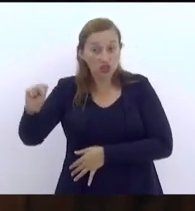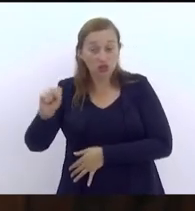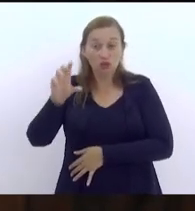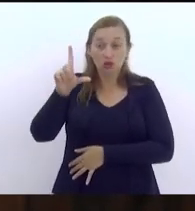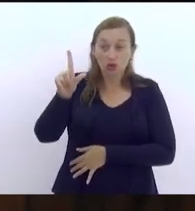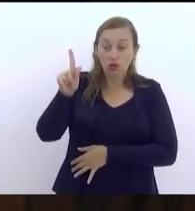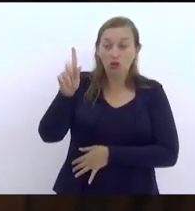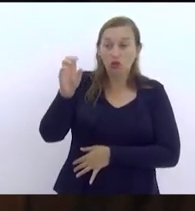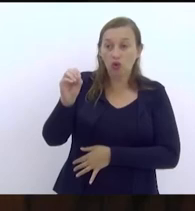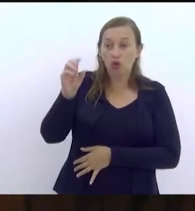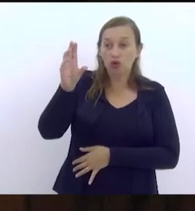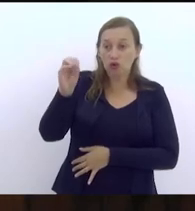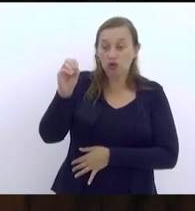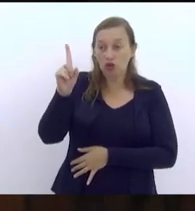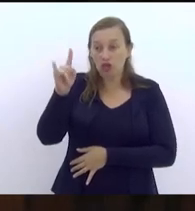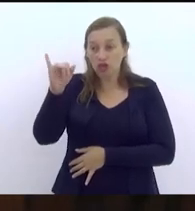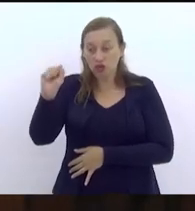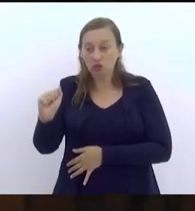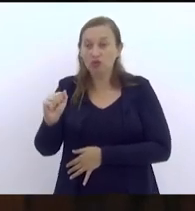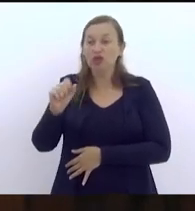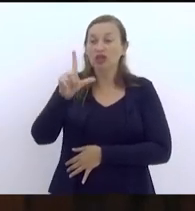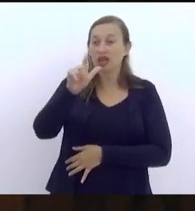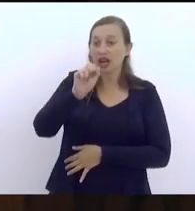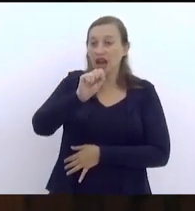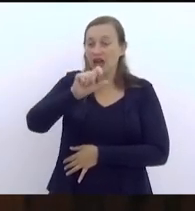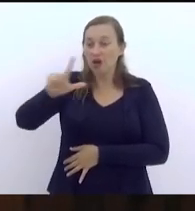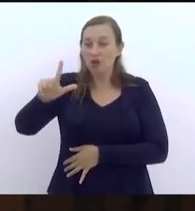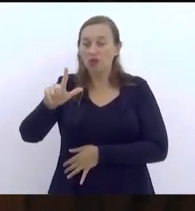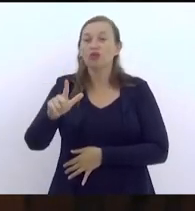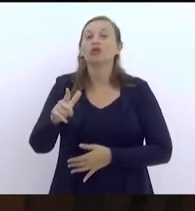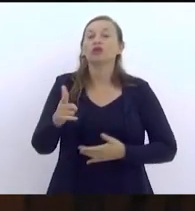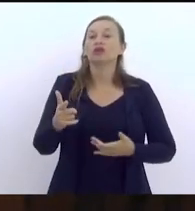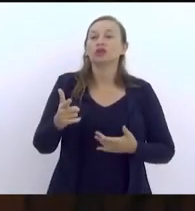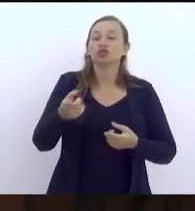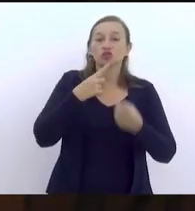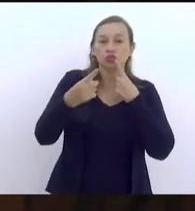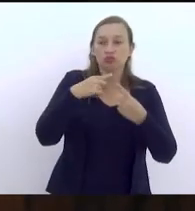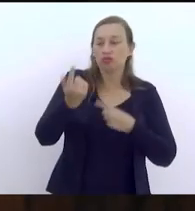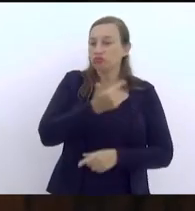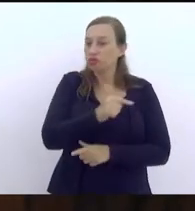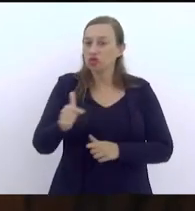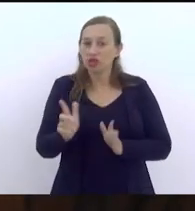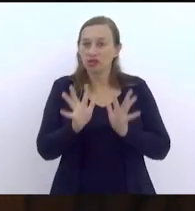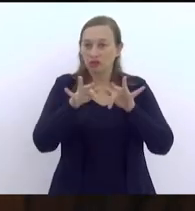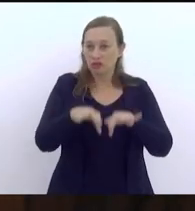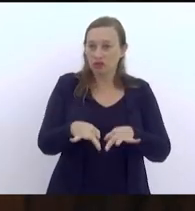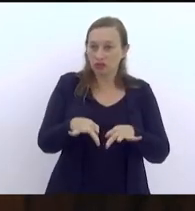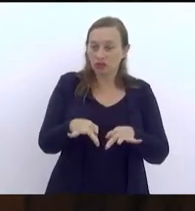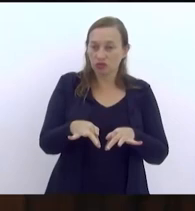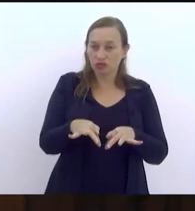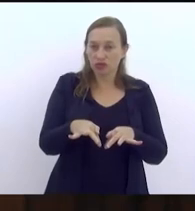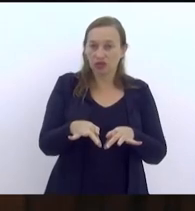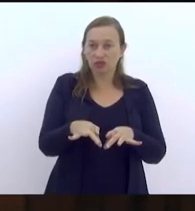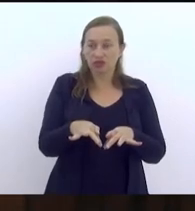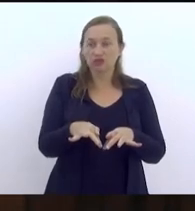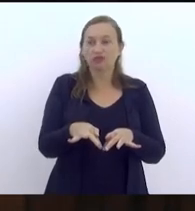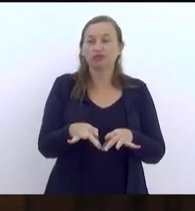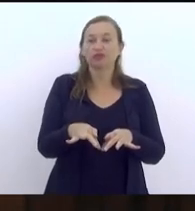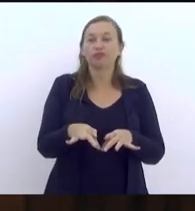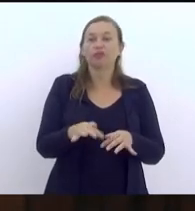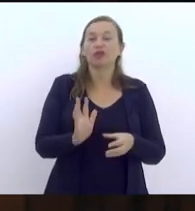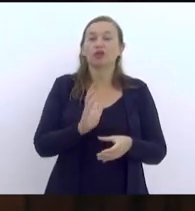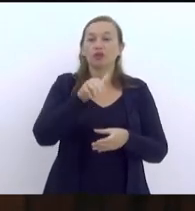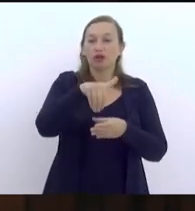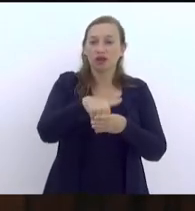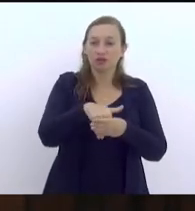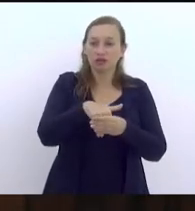Gozolino e Léo Vieira. Em discussão. Não havendo quem queira discutir. Encerrada